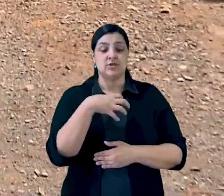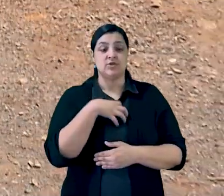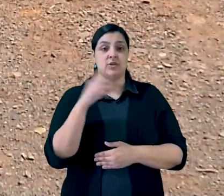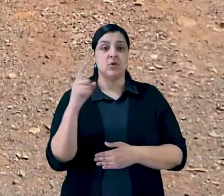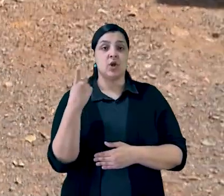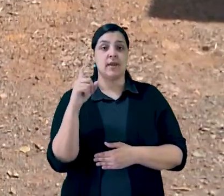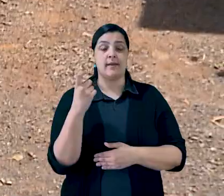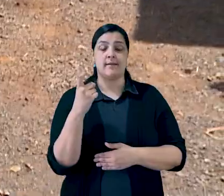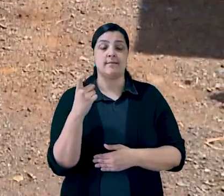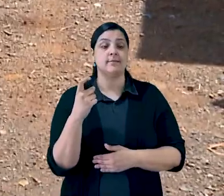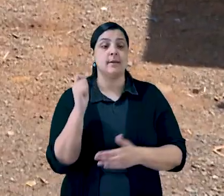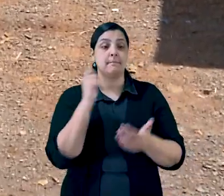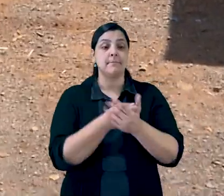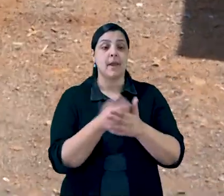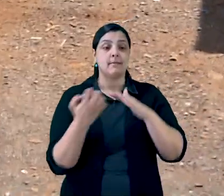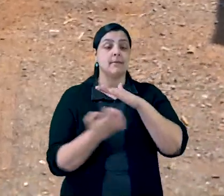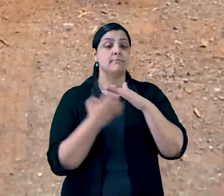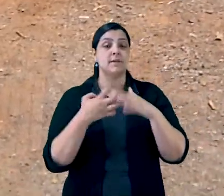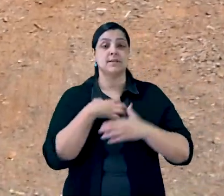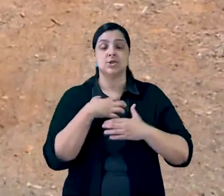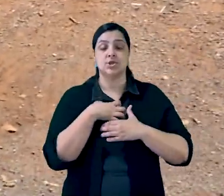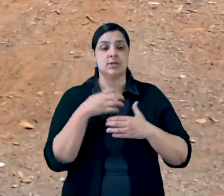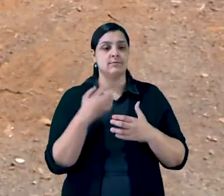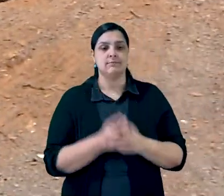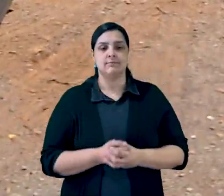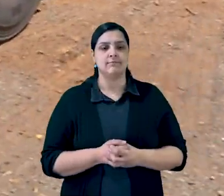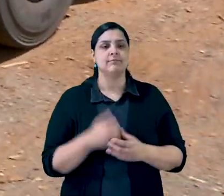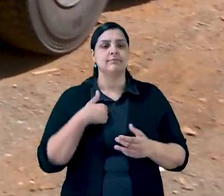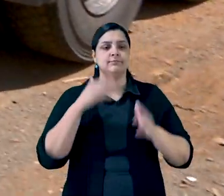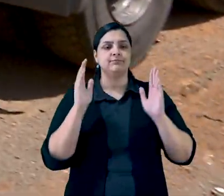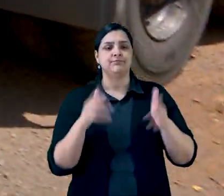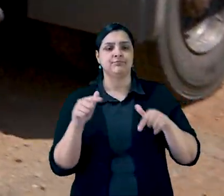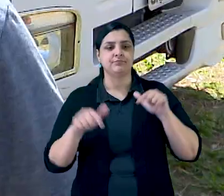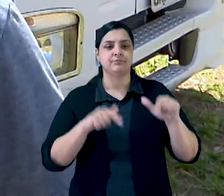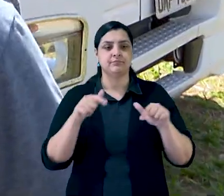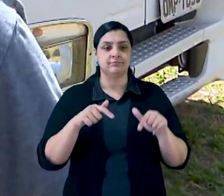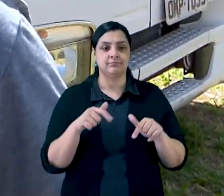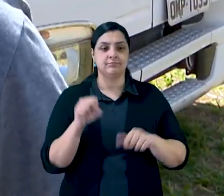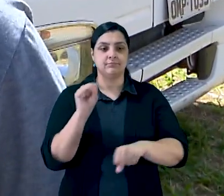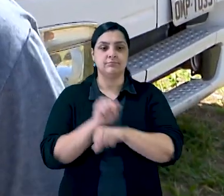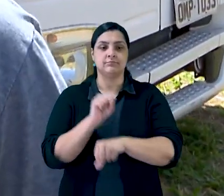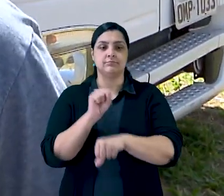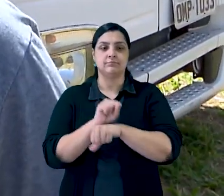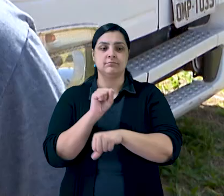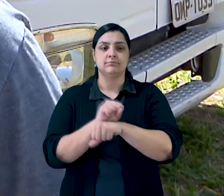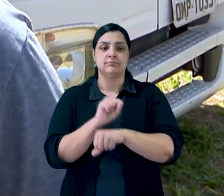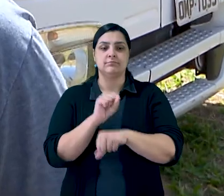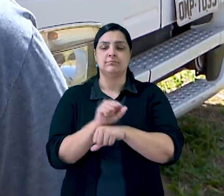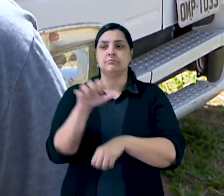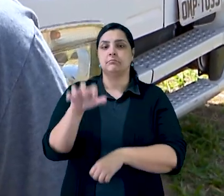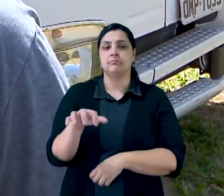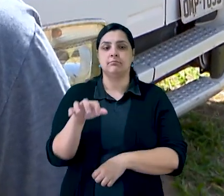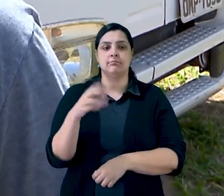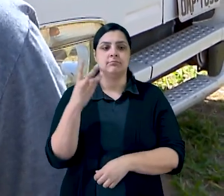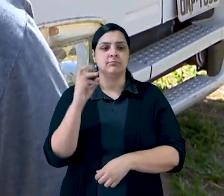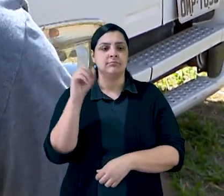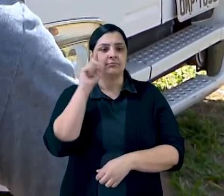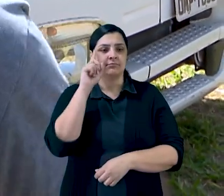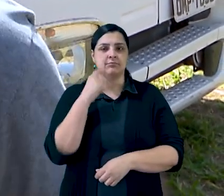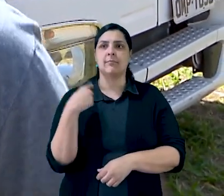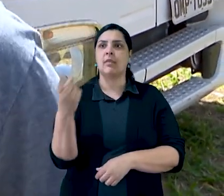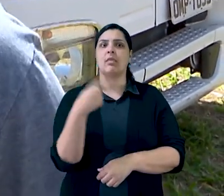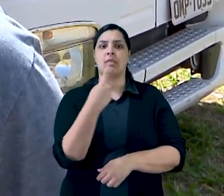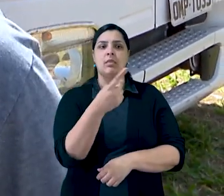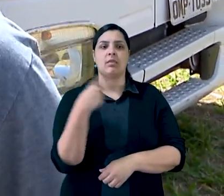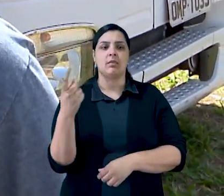atual sistema de horas extras pagas pelas empresas. Eu já trabalhei em empresas de ficar no trecho, 30 dias, entendeu? E é